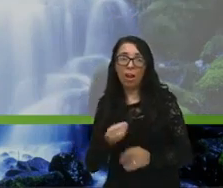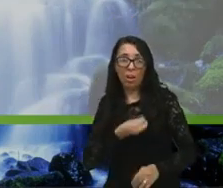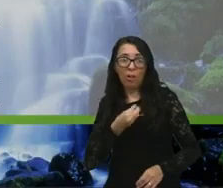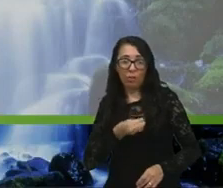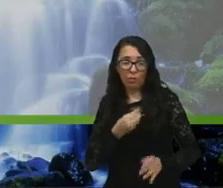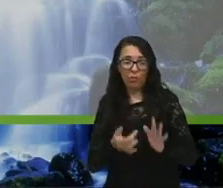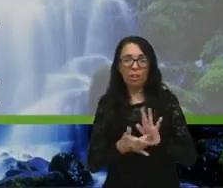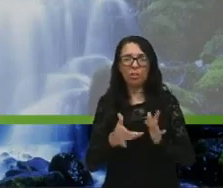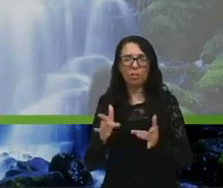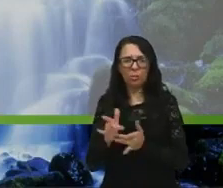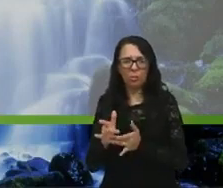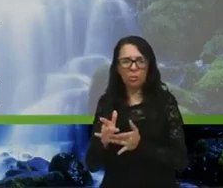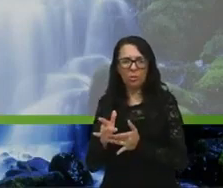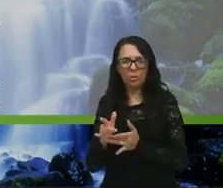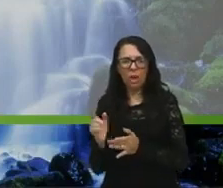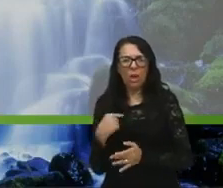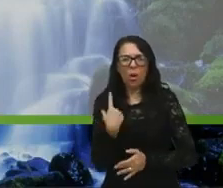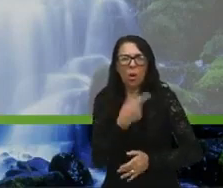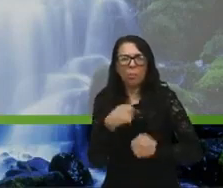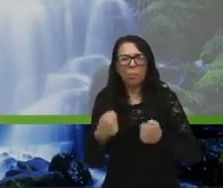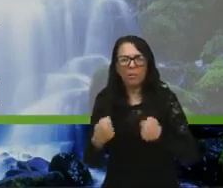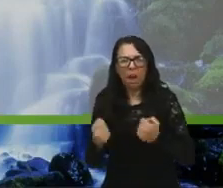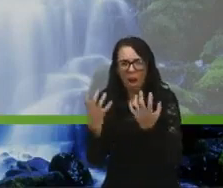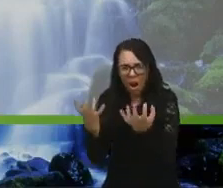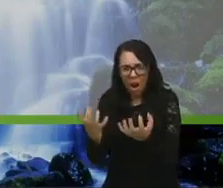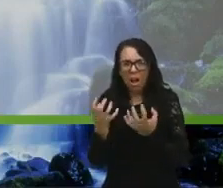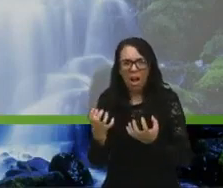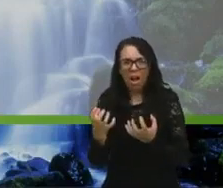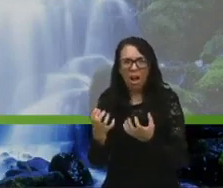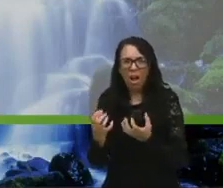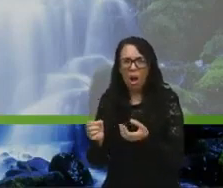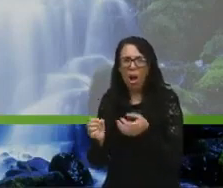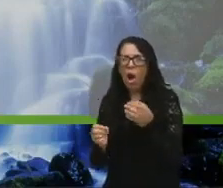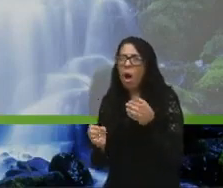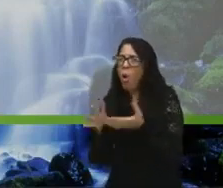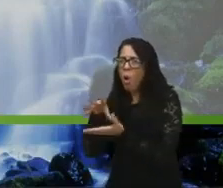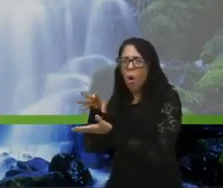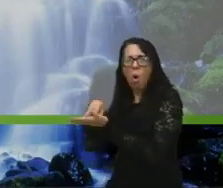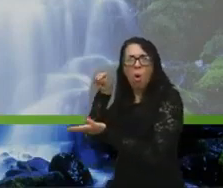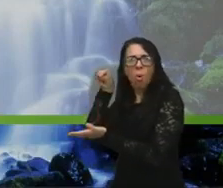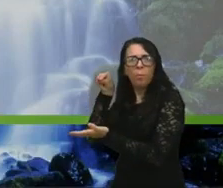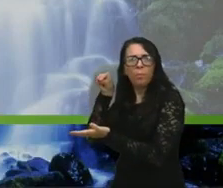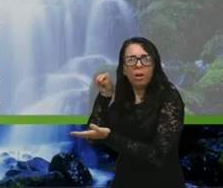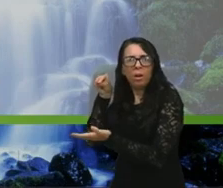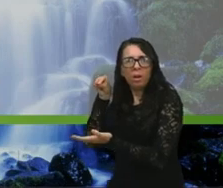A ênfase, querido, não deve estar no que você está fazendo.